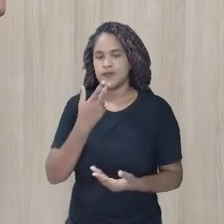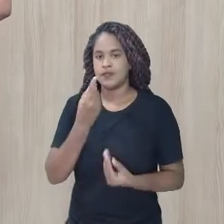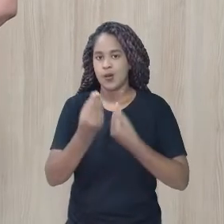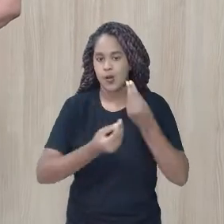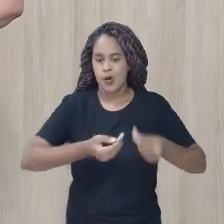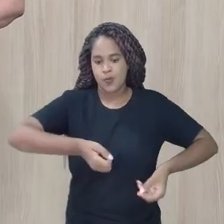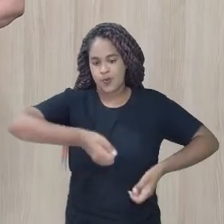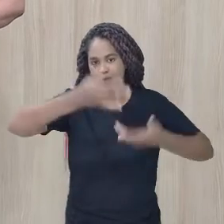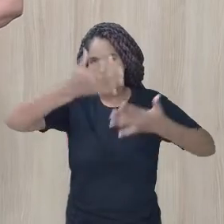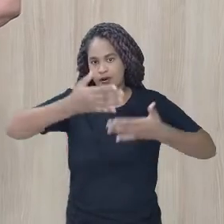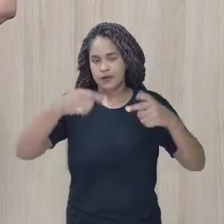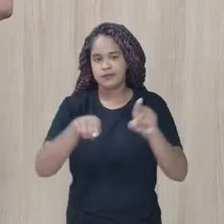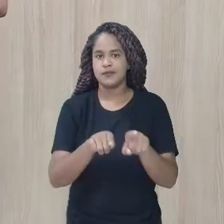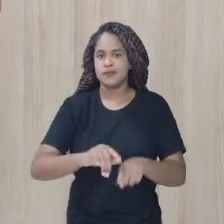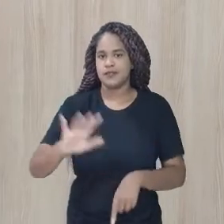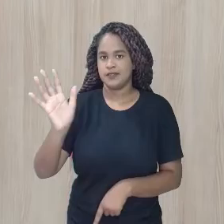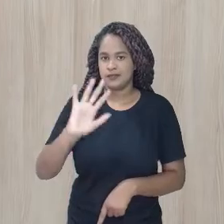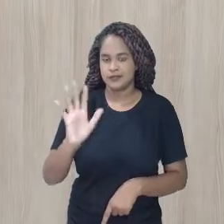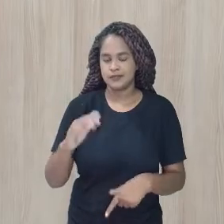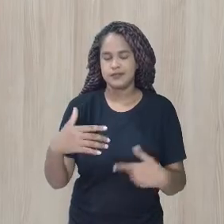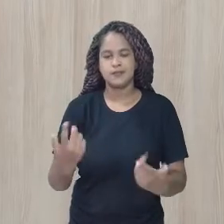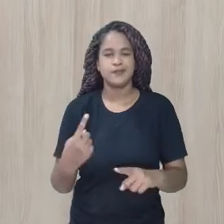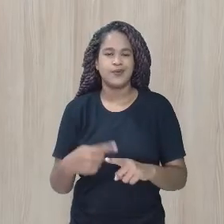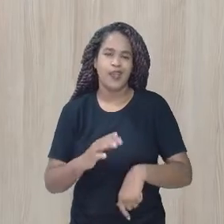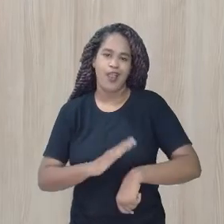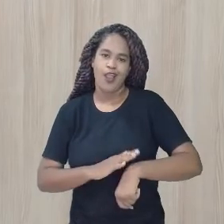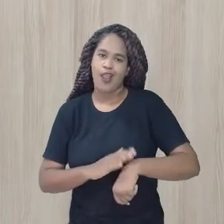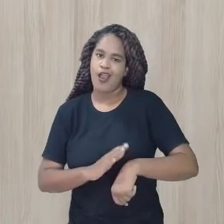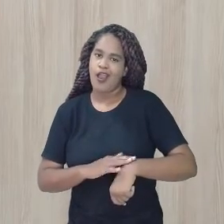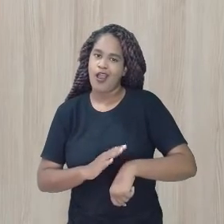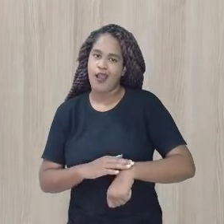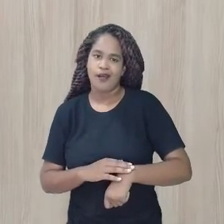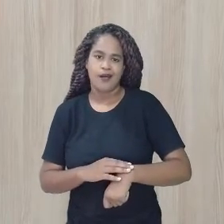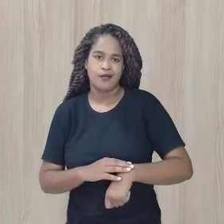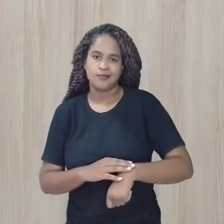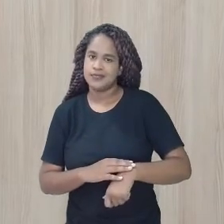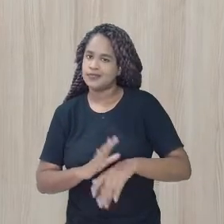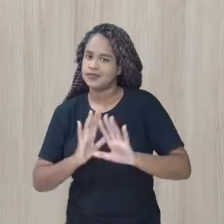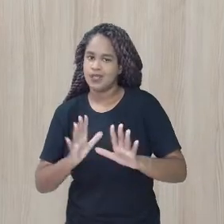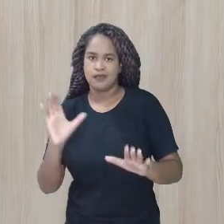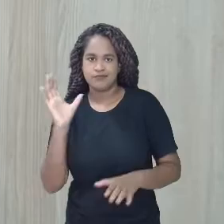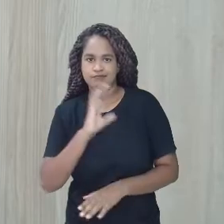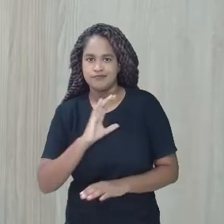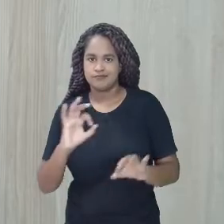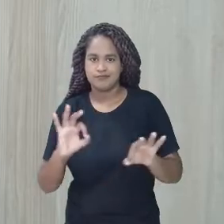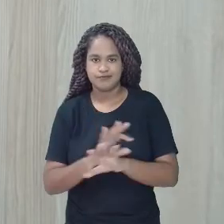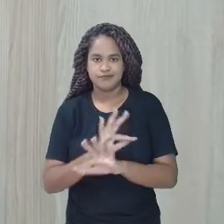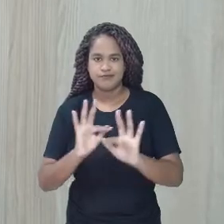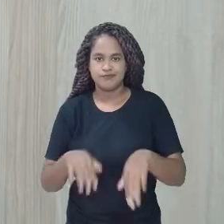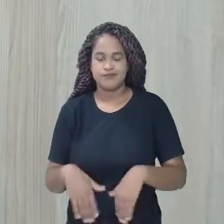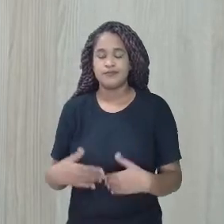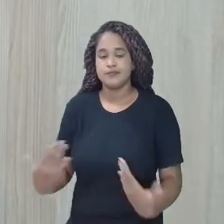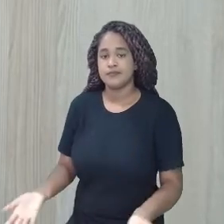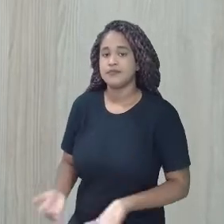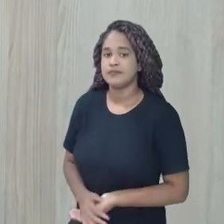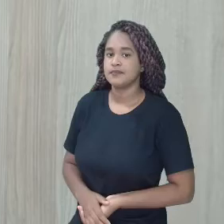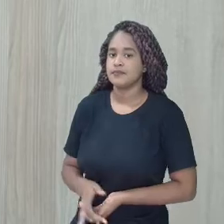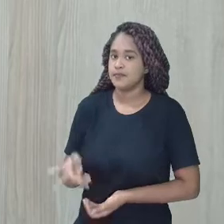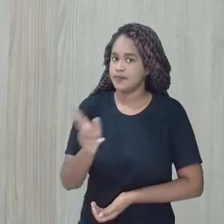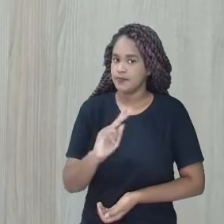esse chat e também já se despedir, porque a hora voa, não é? A aula passa muito rápido.